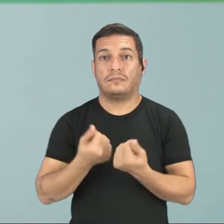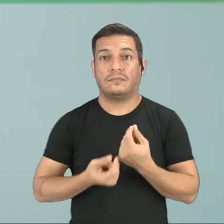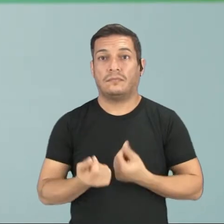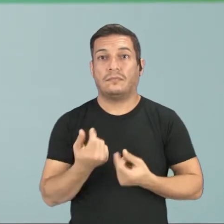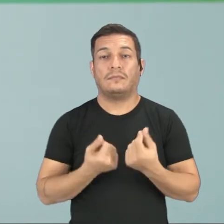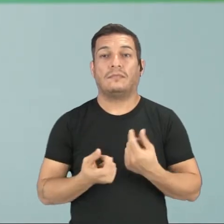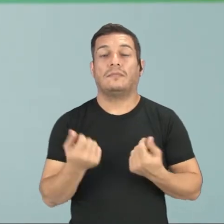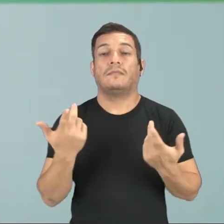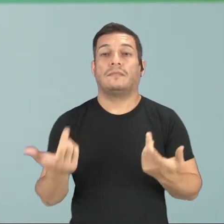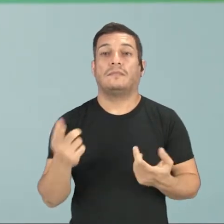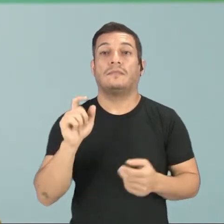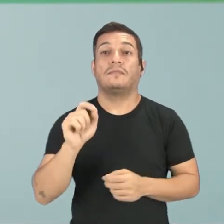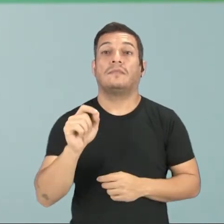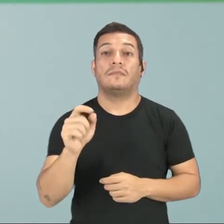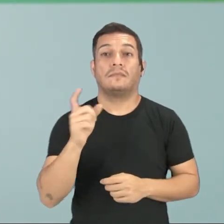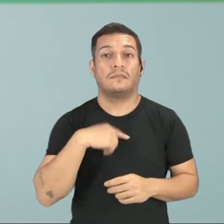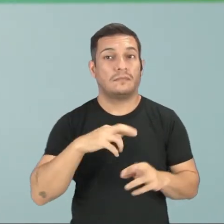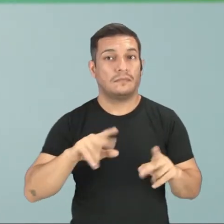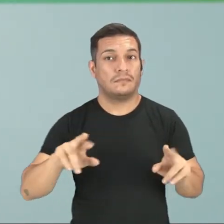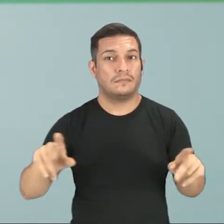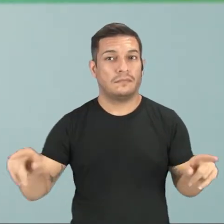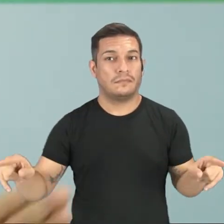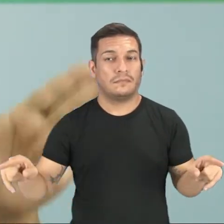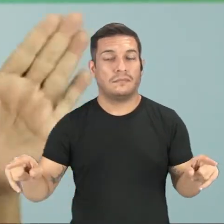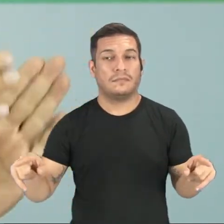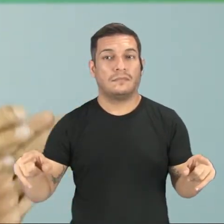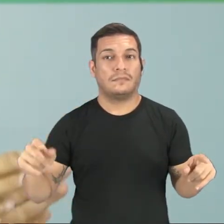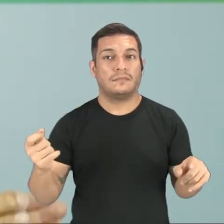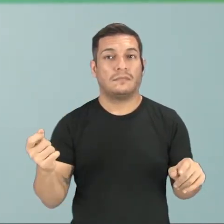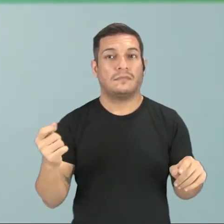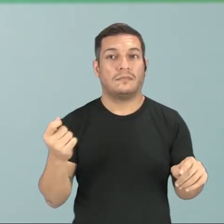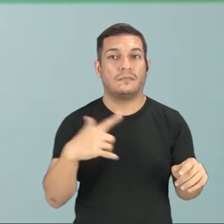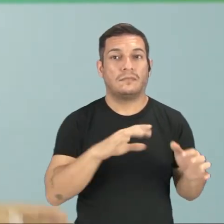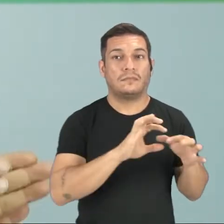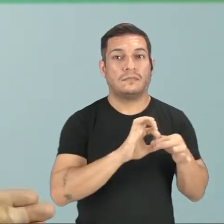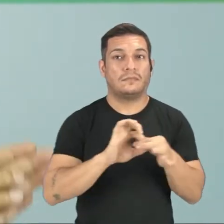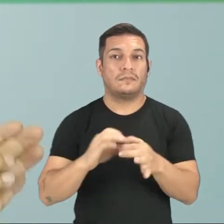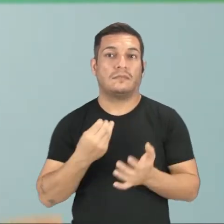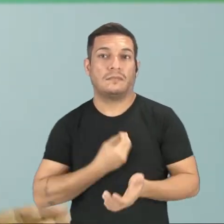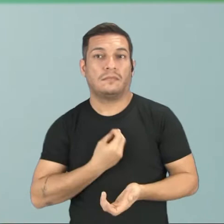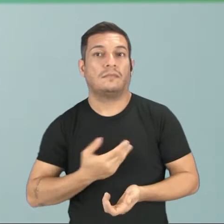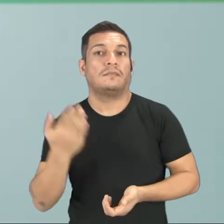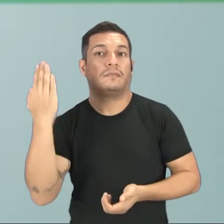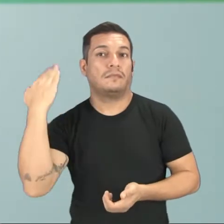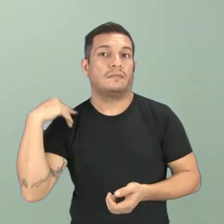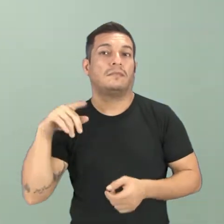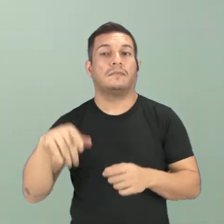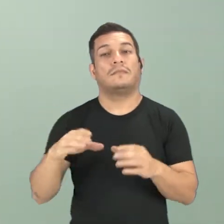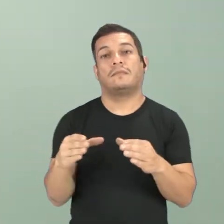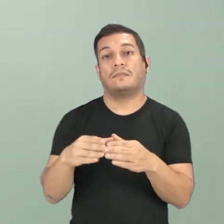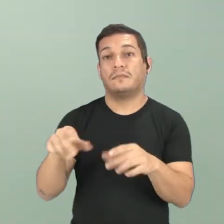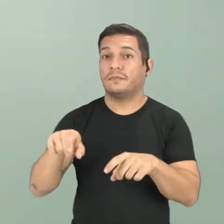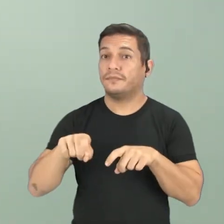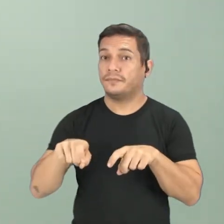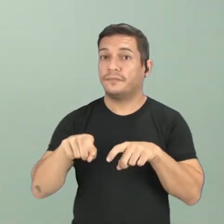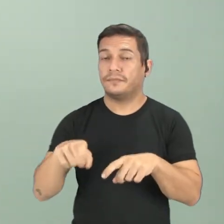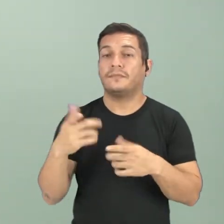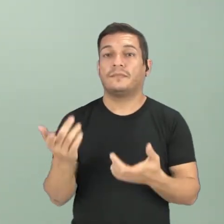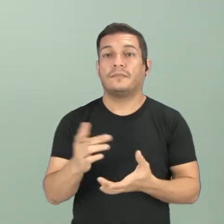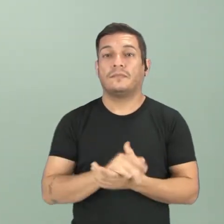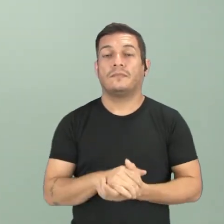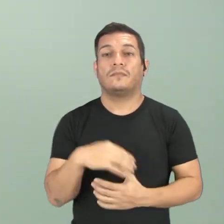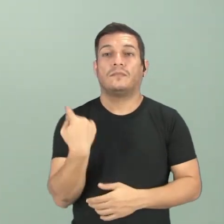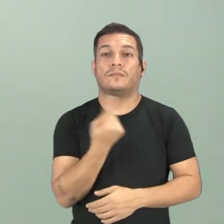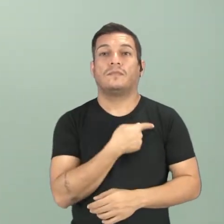econômico absolutamente diferenciado do contexto vivido no passado pelas ligas camponesas.